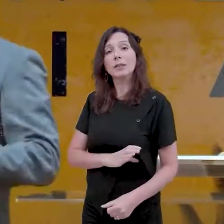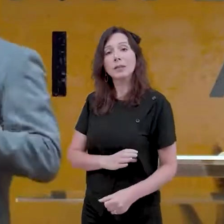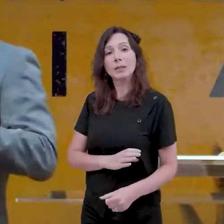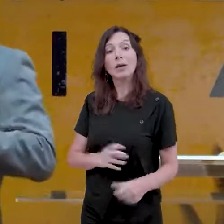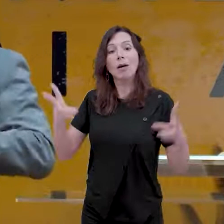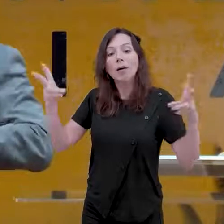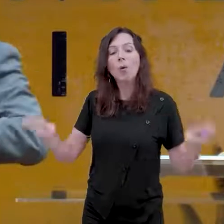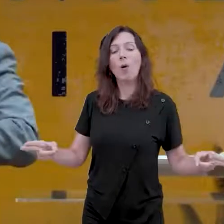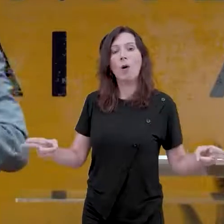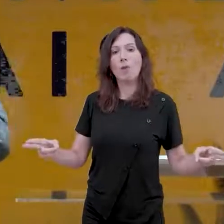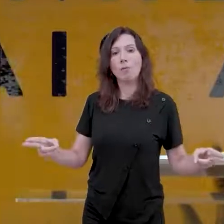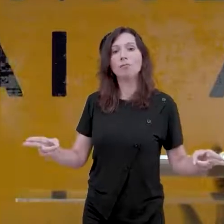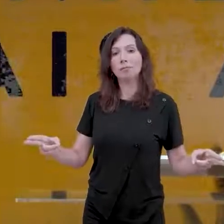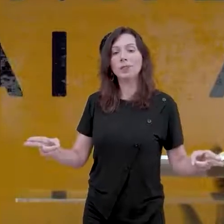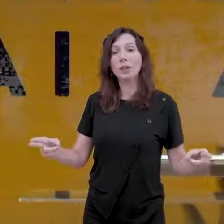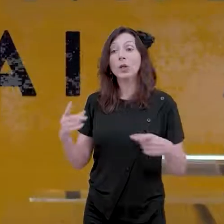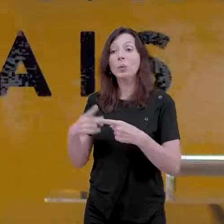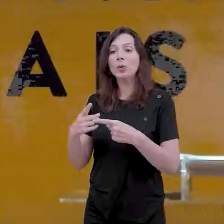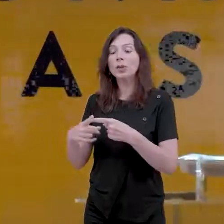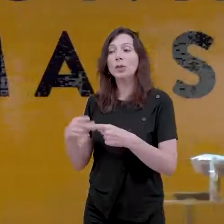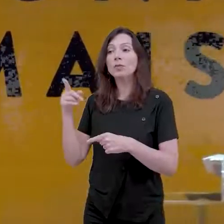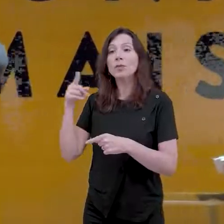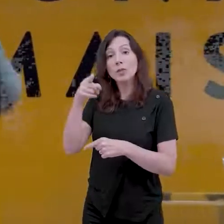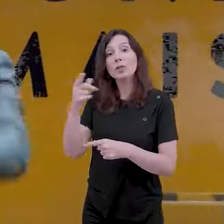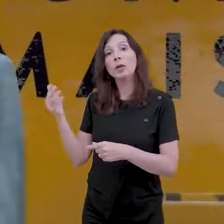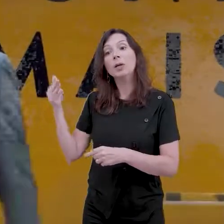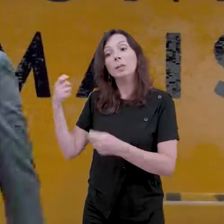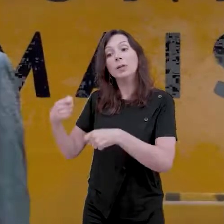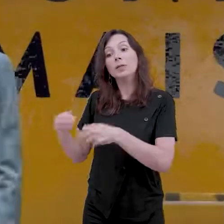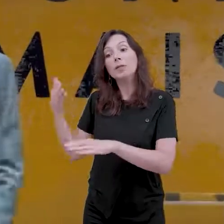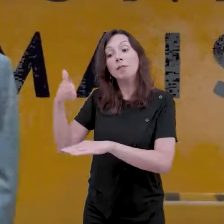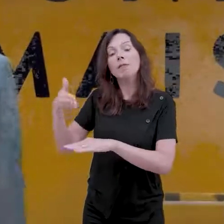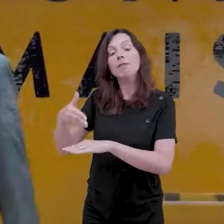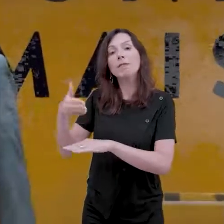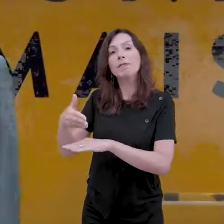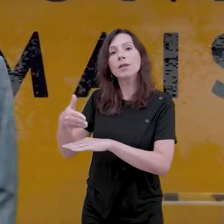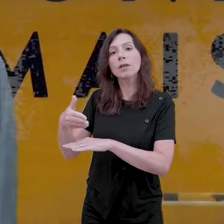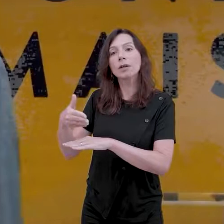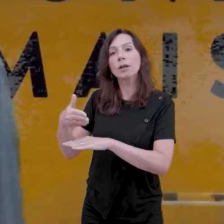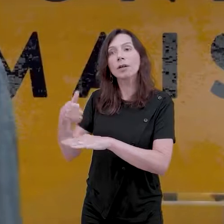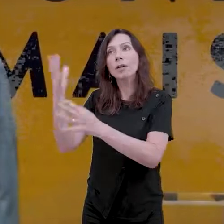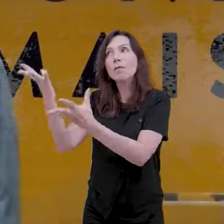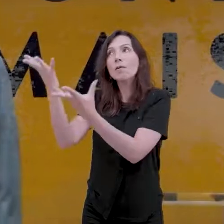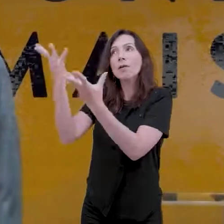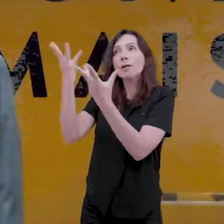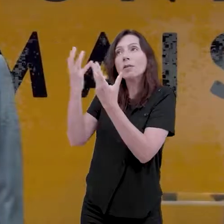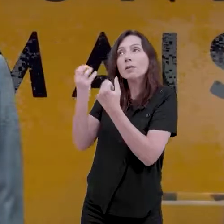Ninguém veio para a igreja, não, hoje eu escutei uma mensagem que vale para um mês, posso ficar em casa? Não, nada